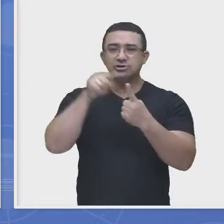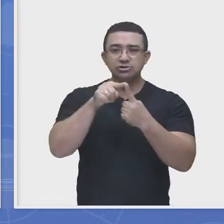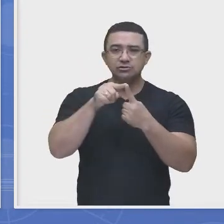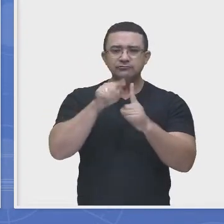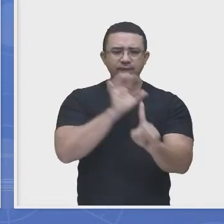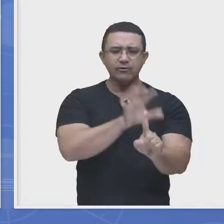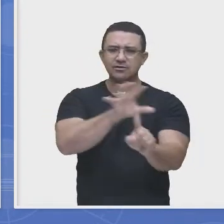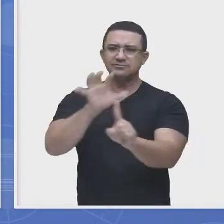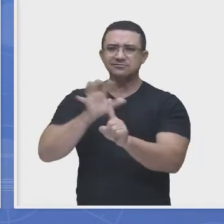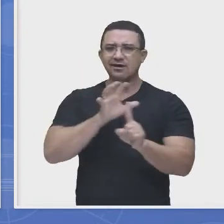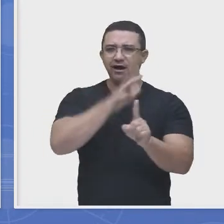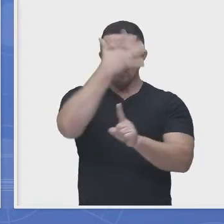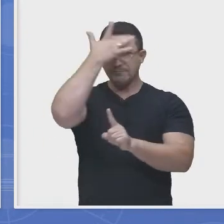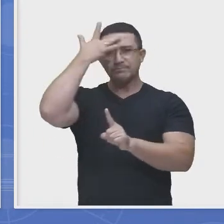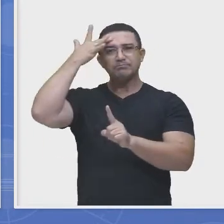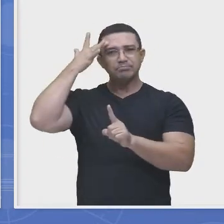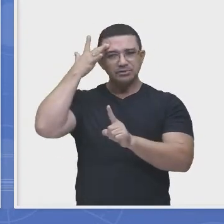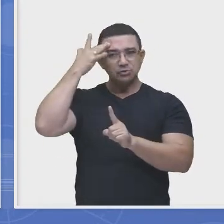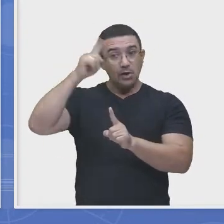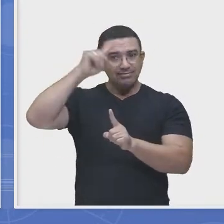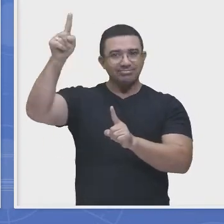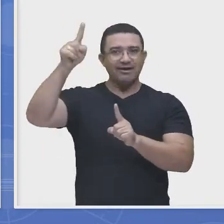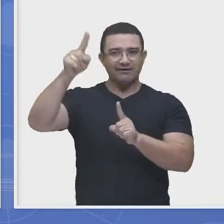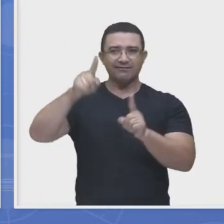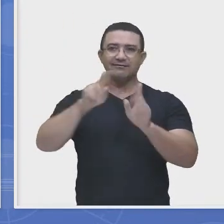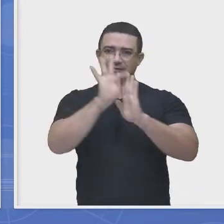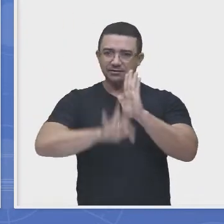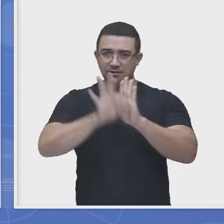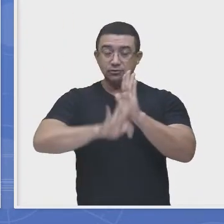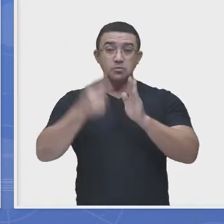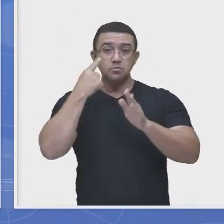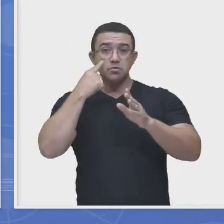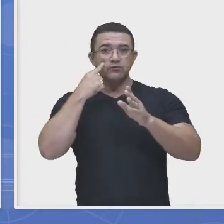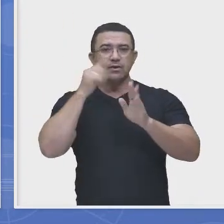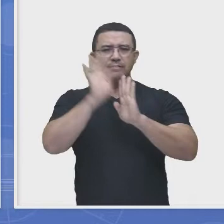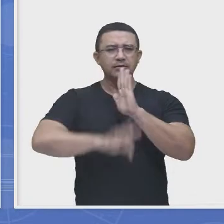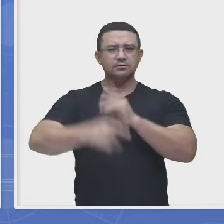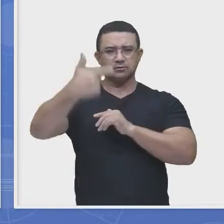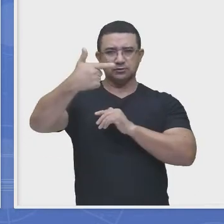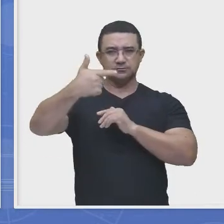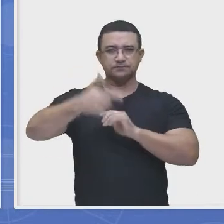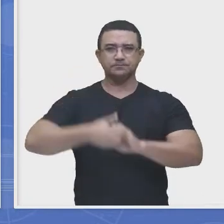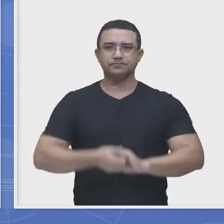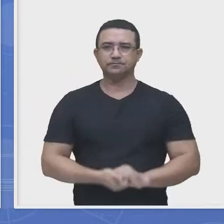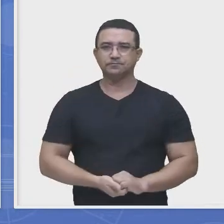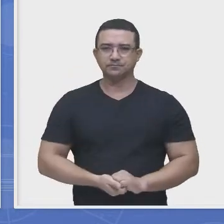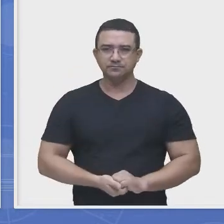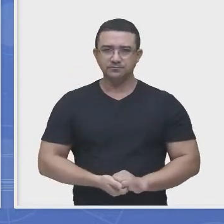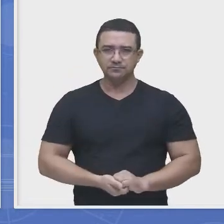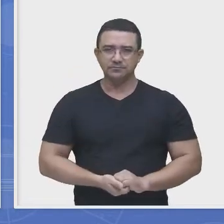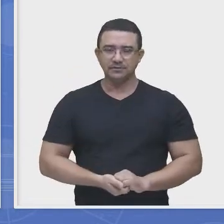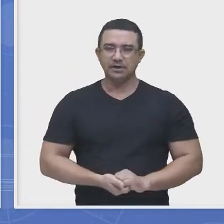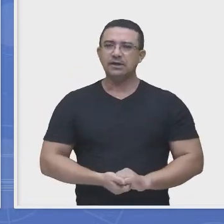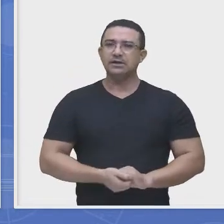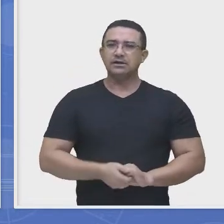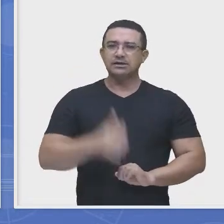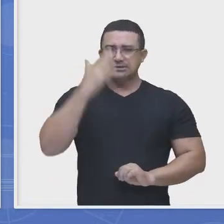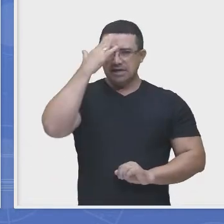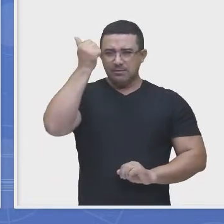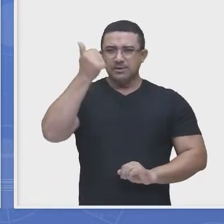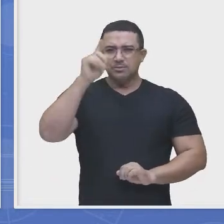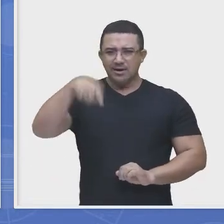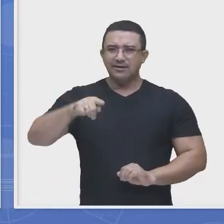ideia, diferente do nosso outro texto. Então vamos lá, o texto 2? Observa aí. O texto 2, que já sabemos que é uma